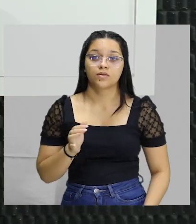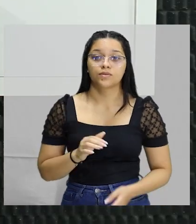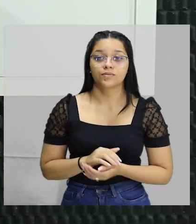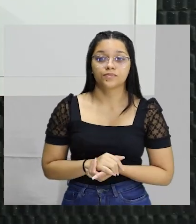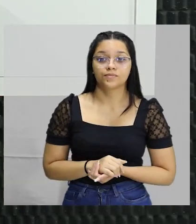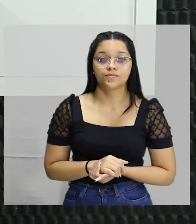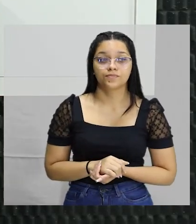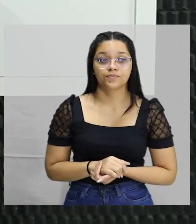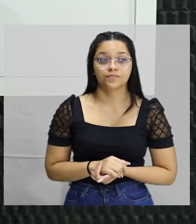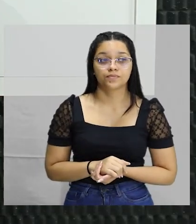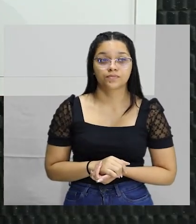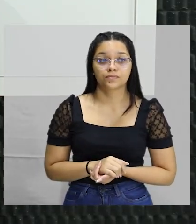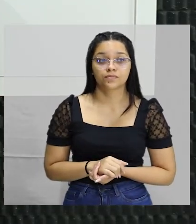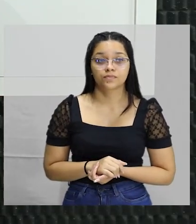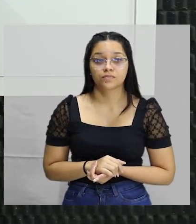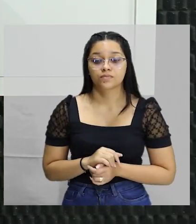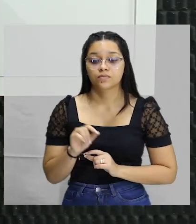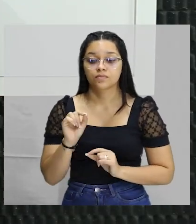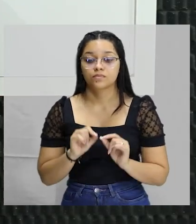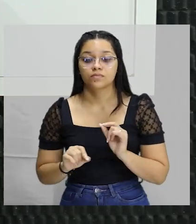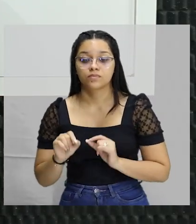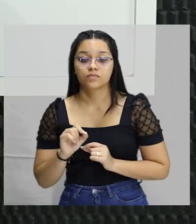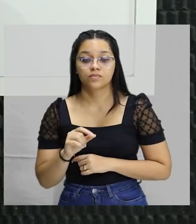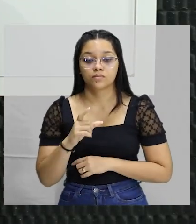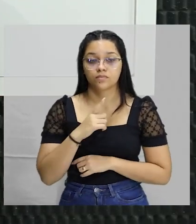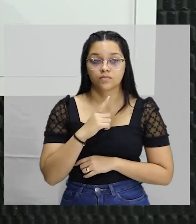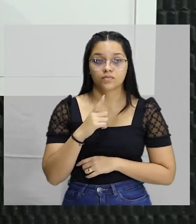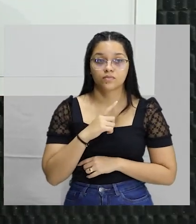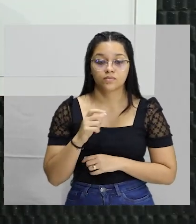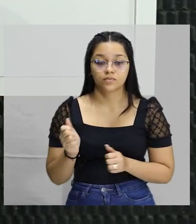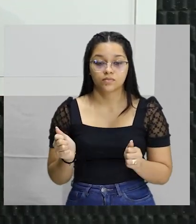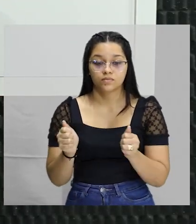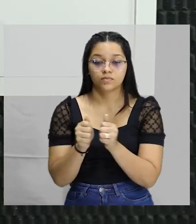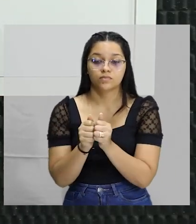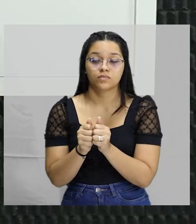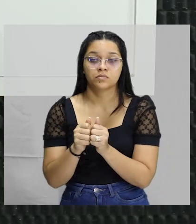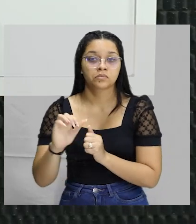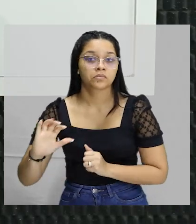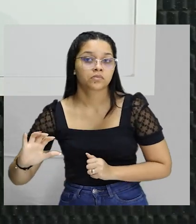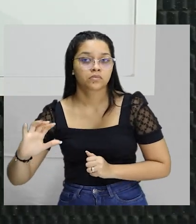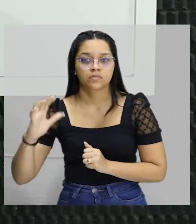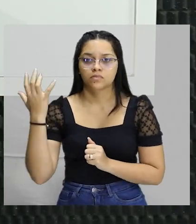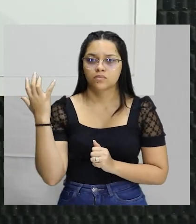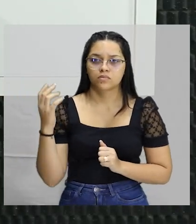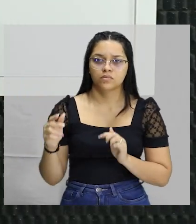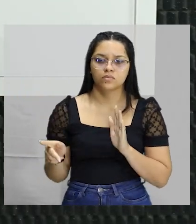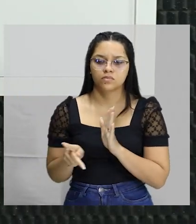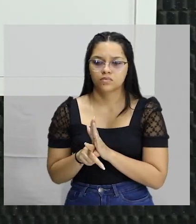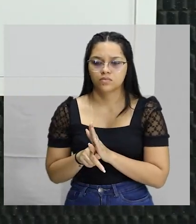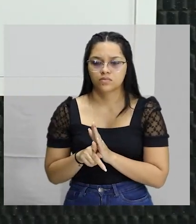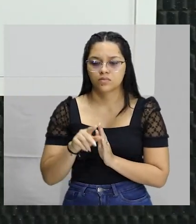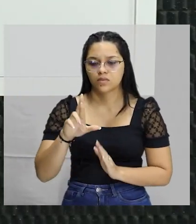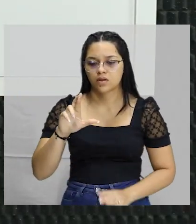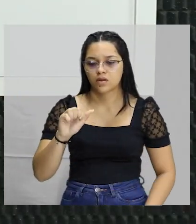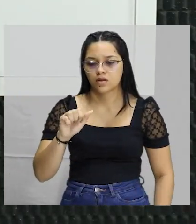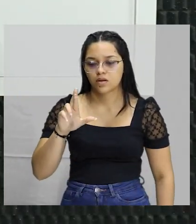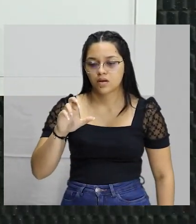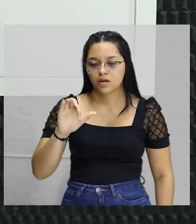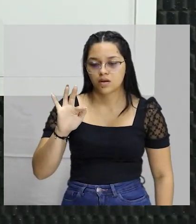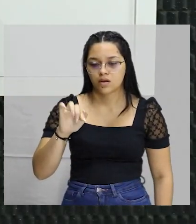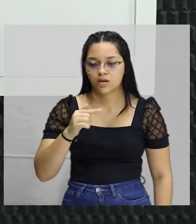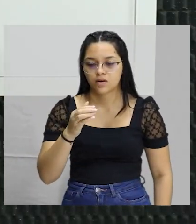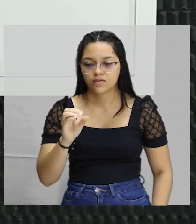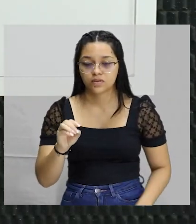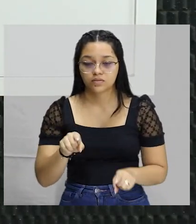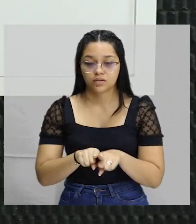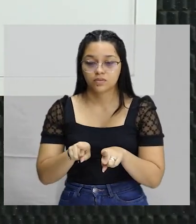sólido, como as partículas estão ali muito unidas e não acontece esse fenômeno da rarefação e da